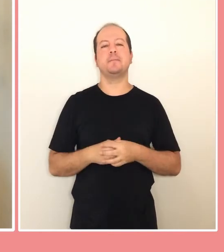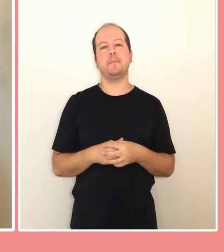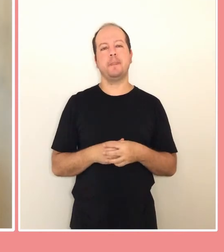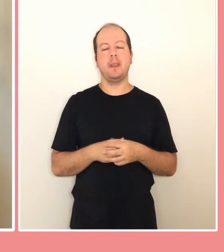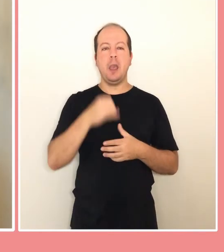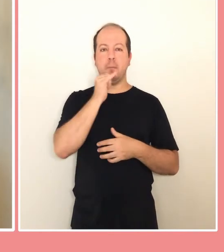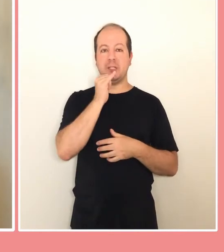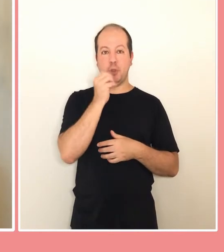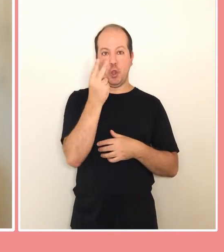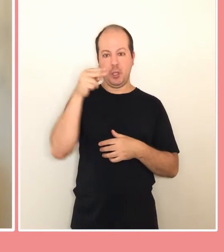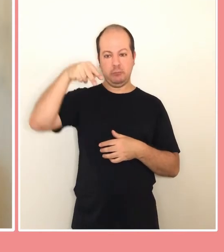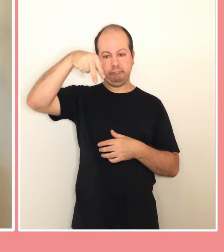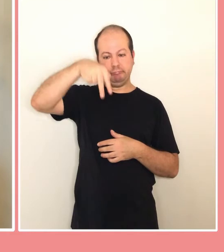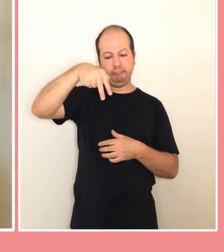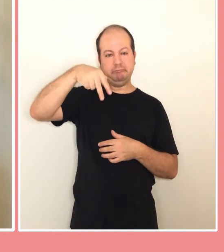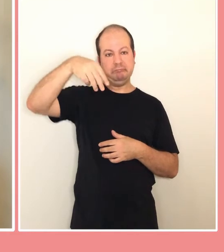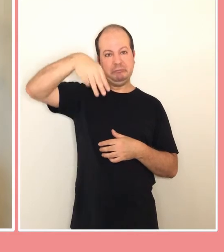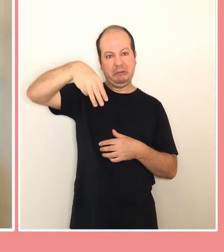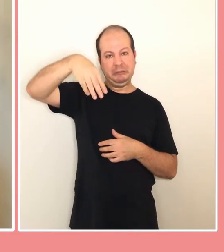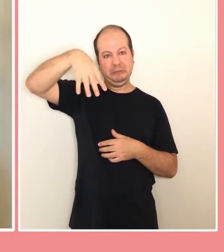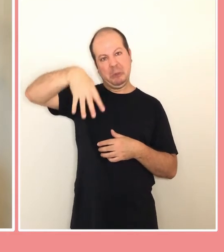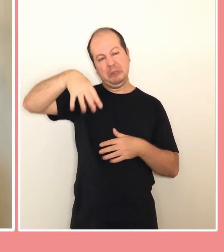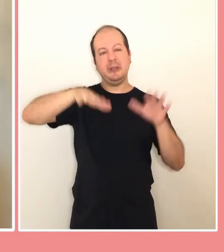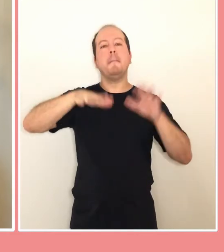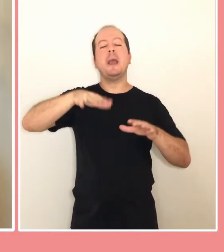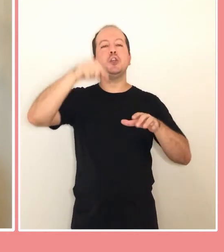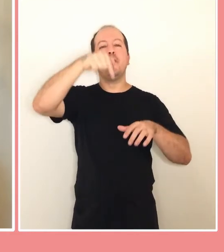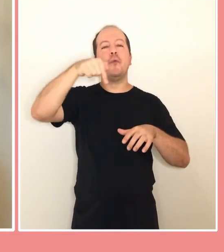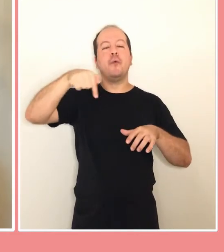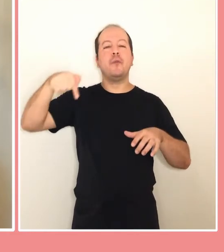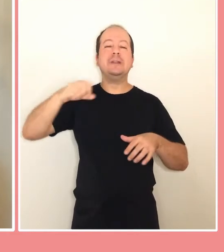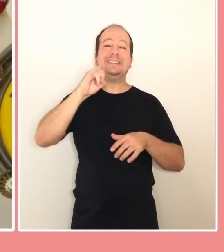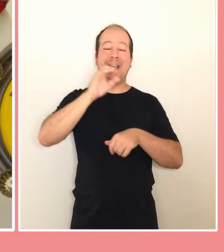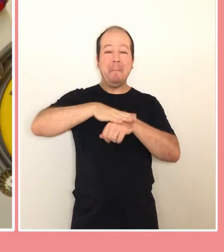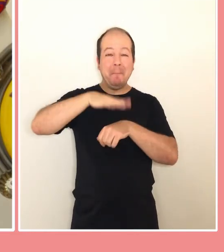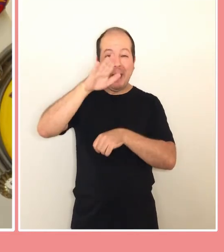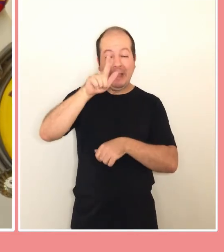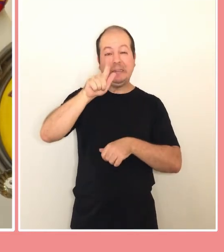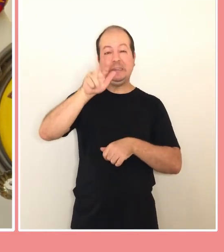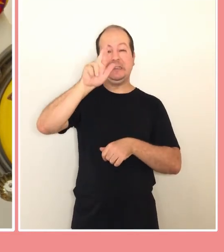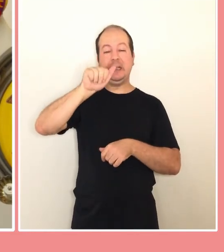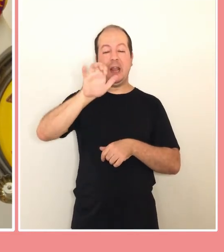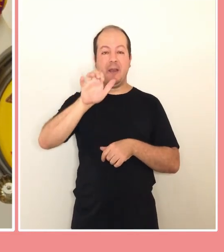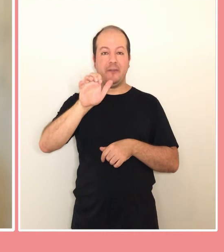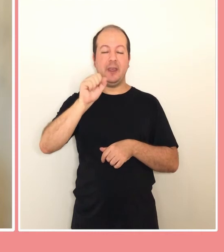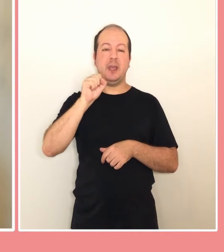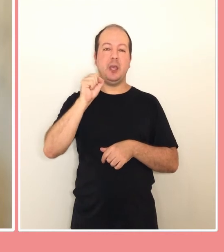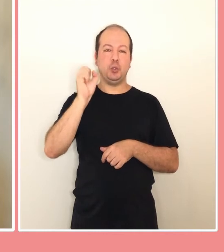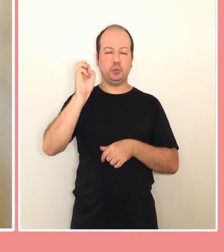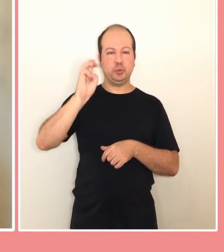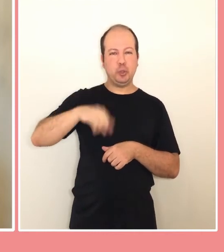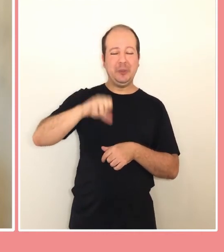2 furos, então, quanto mais comprido o som, mais grave, quanto menor